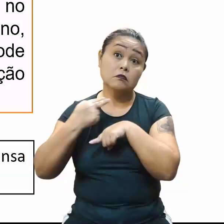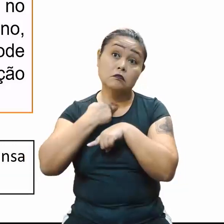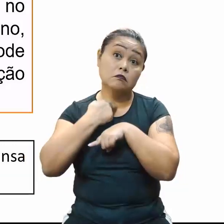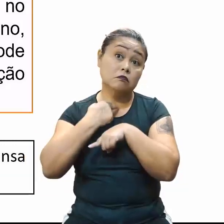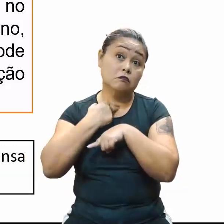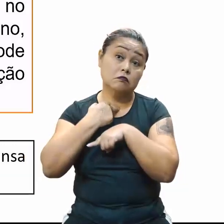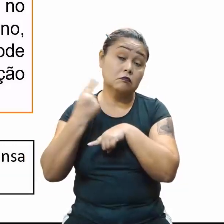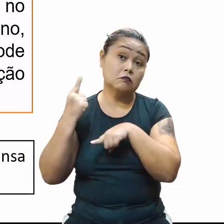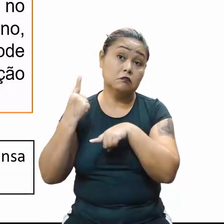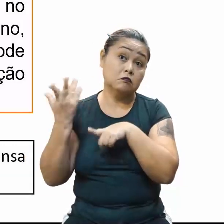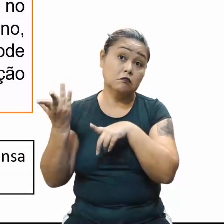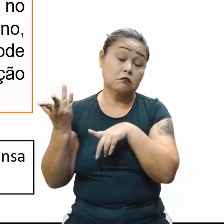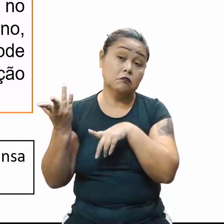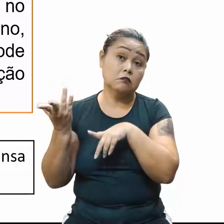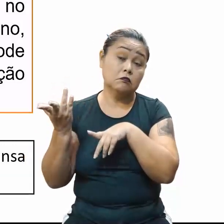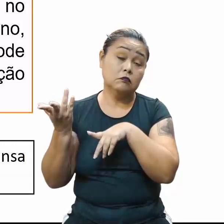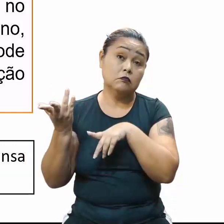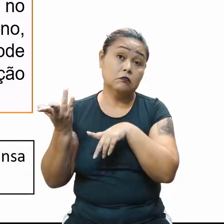pode